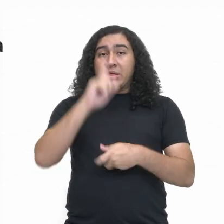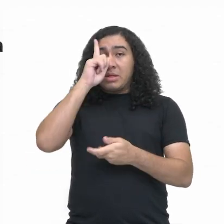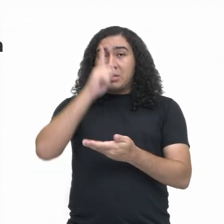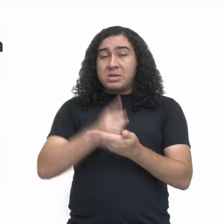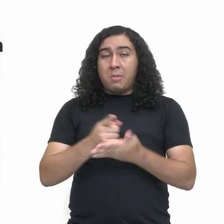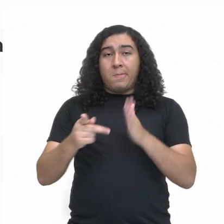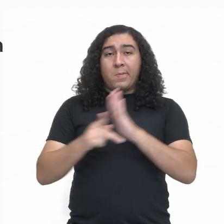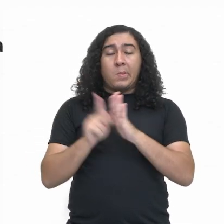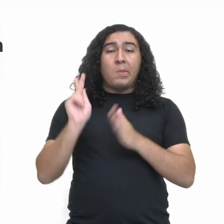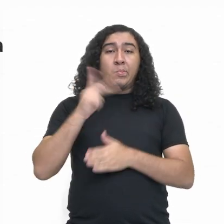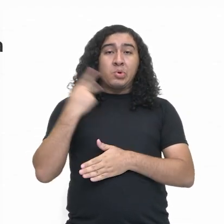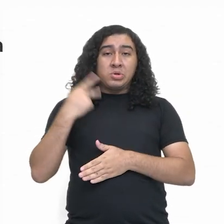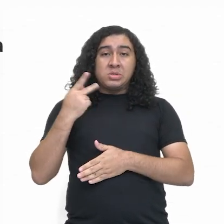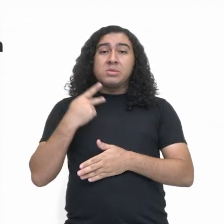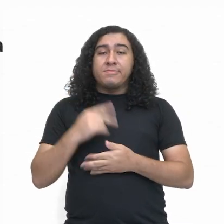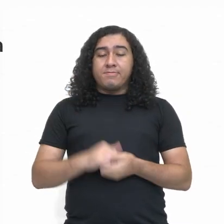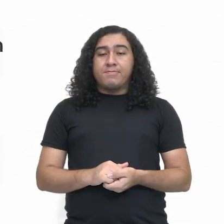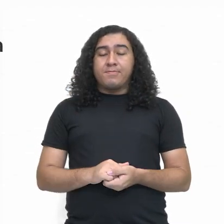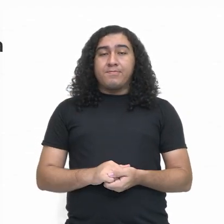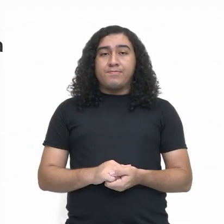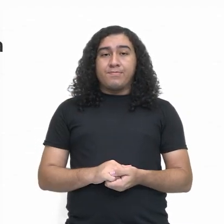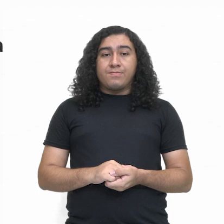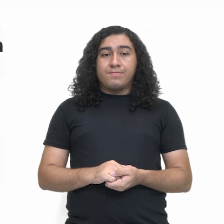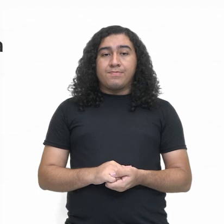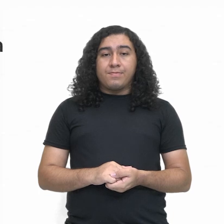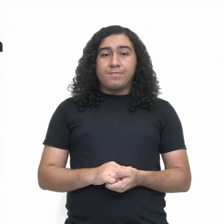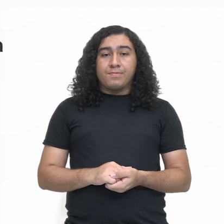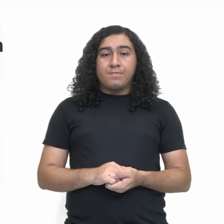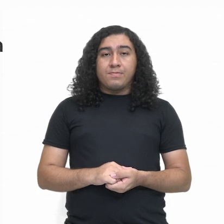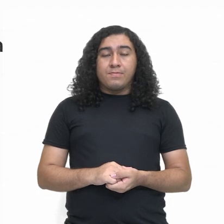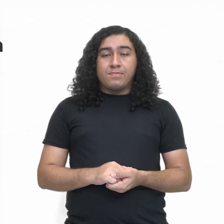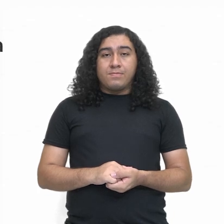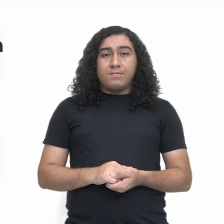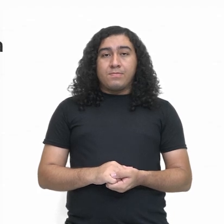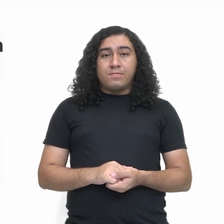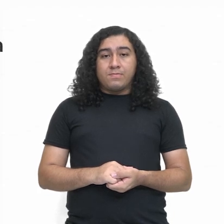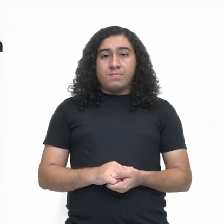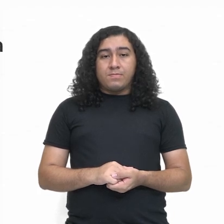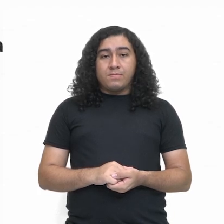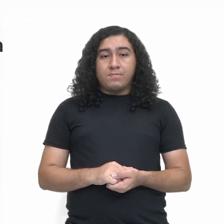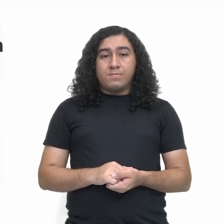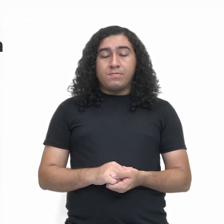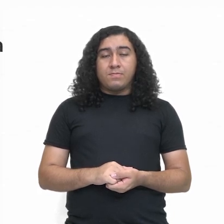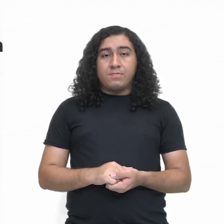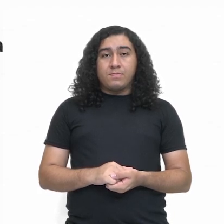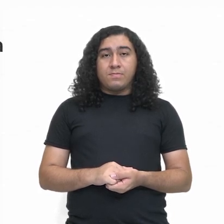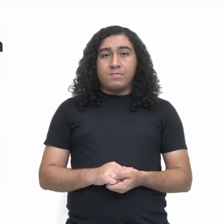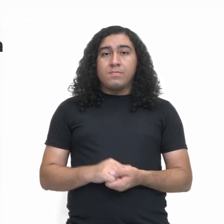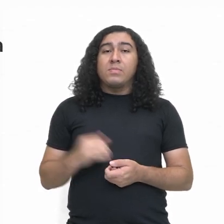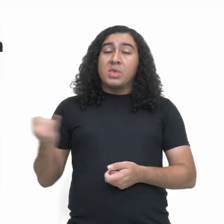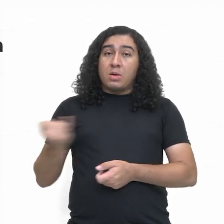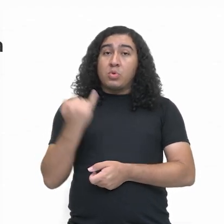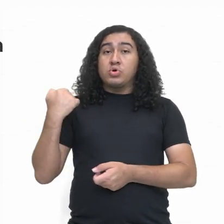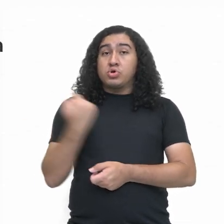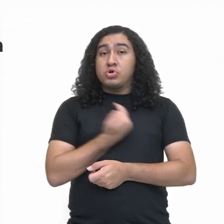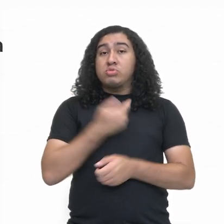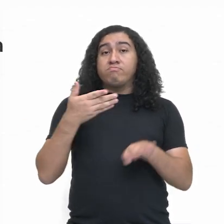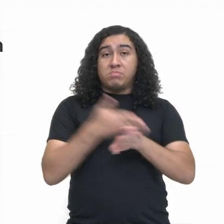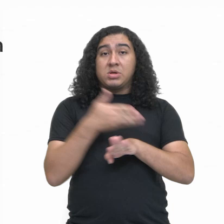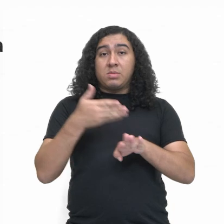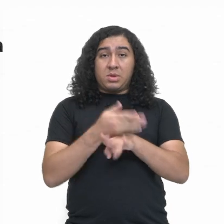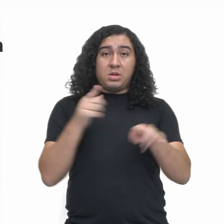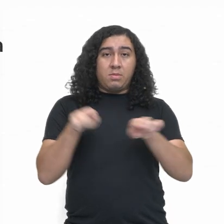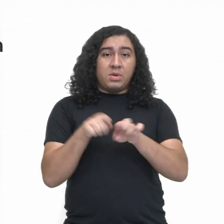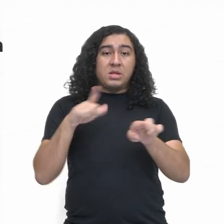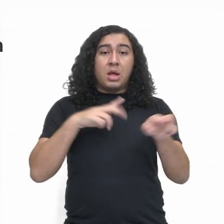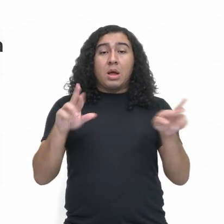decisões políticas. Olha só, gente, como é importante, né? A gente participar, a gente entender, a gente estar